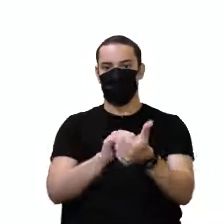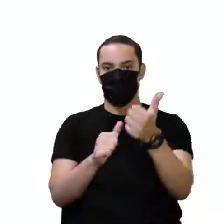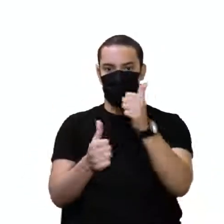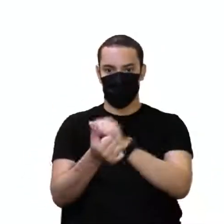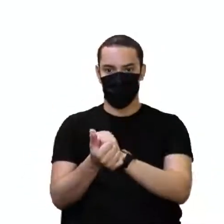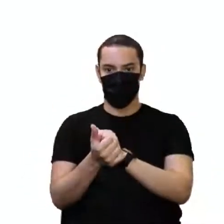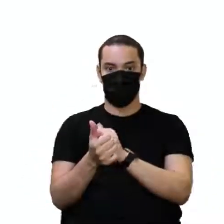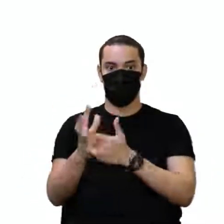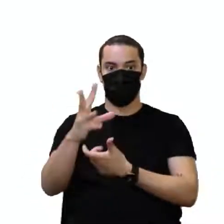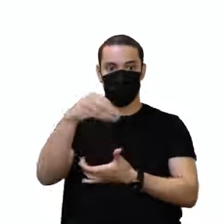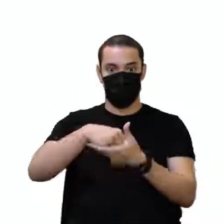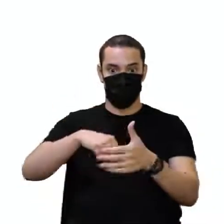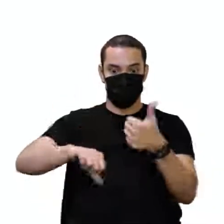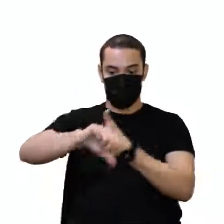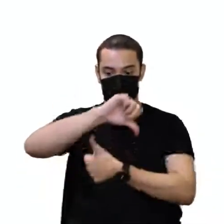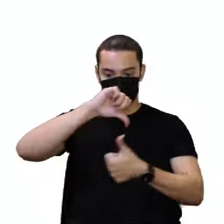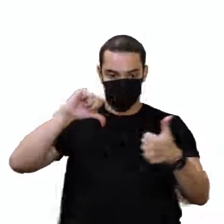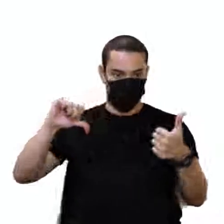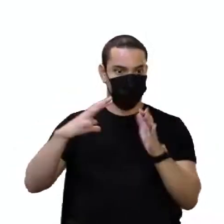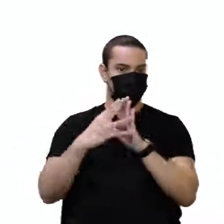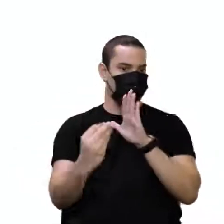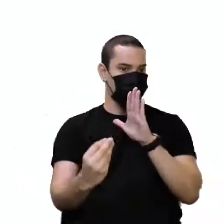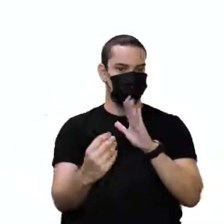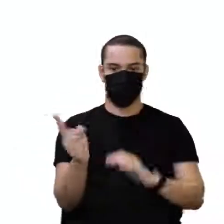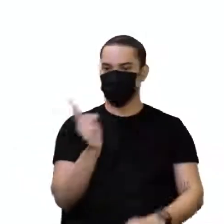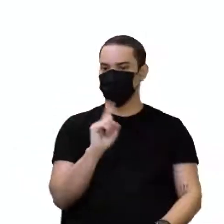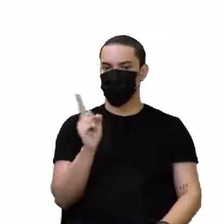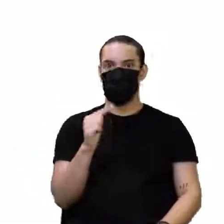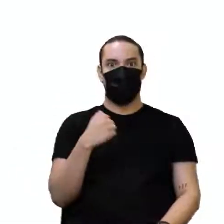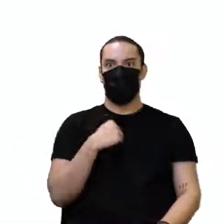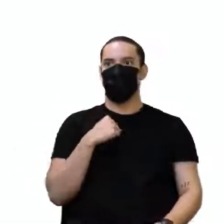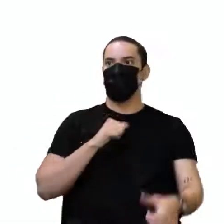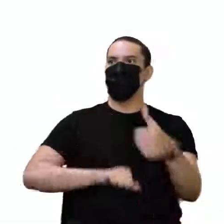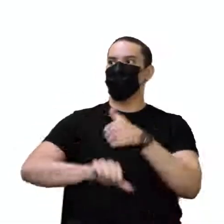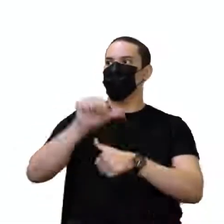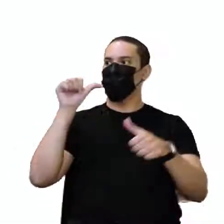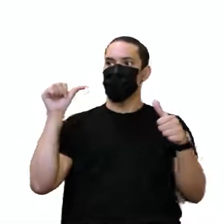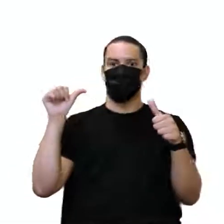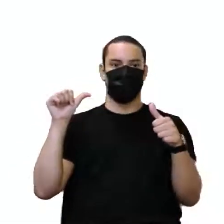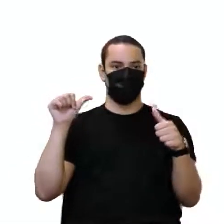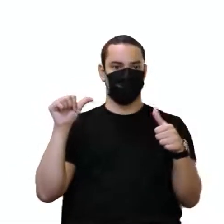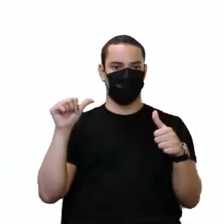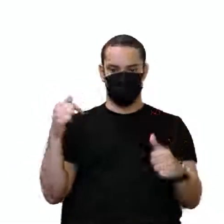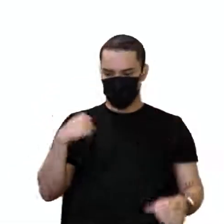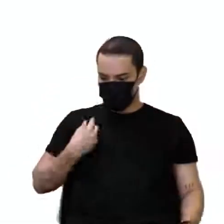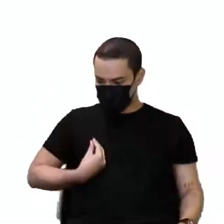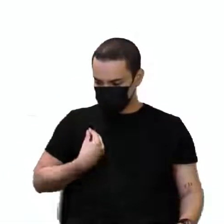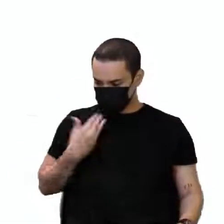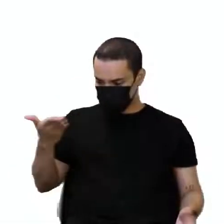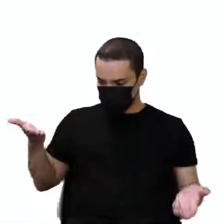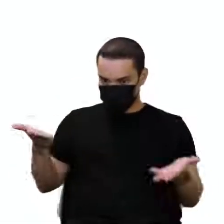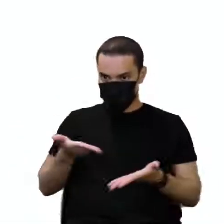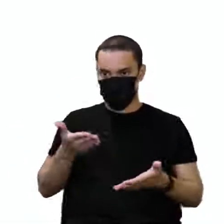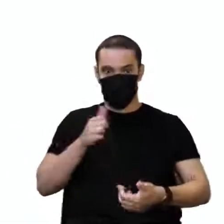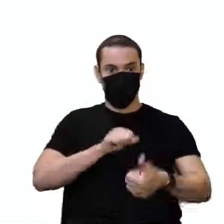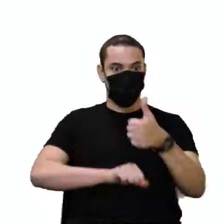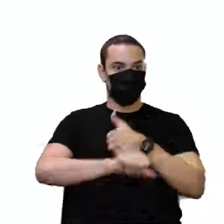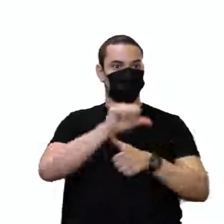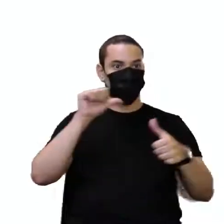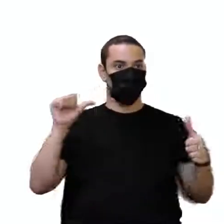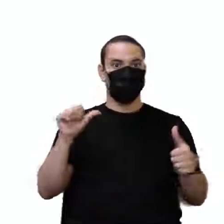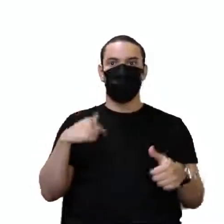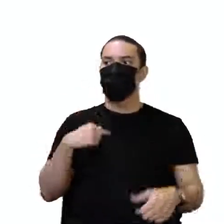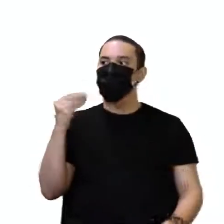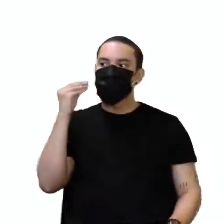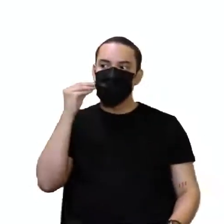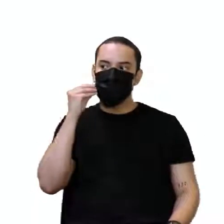Preste atenção. A partir de hoje eu vou virar mímico. No ambiente que eu estou, agora eu vou